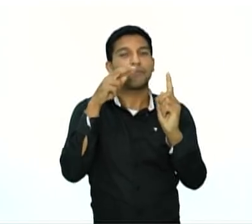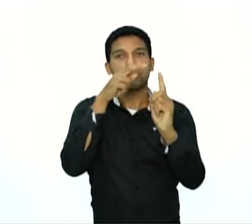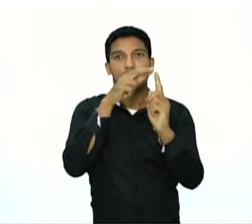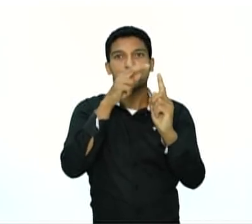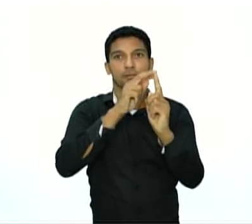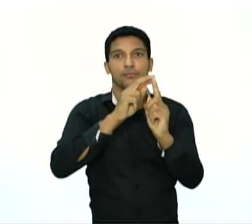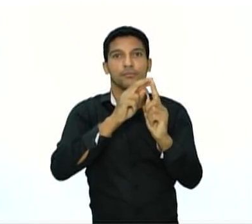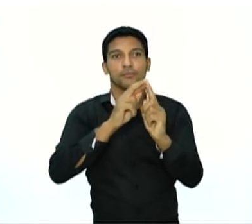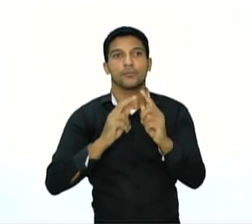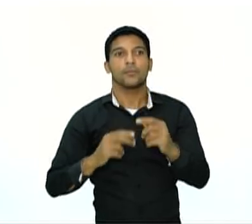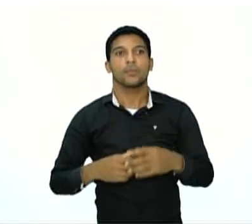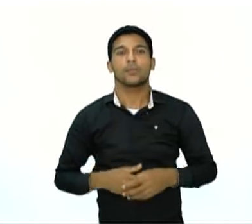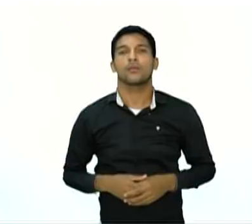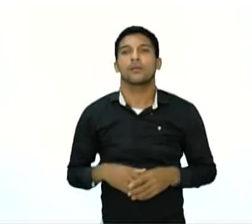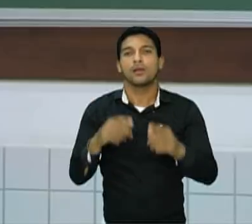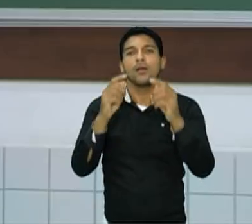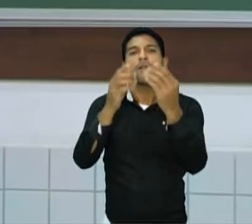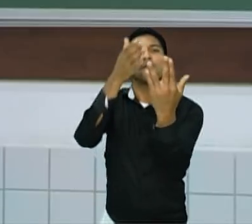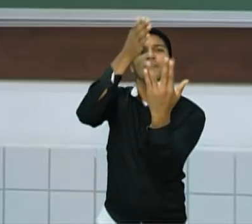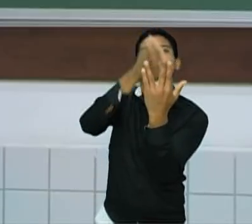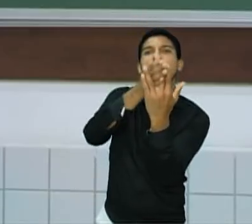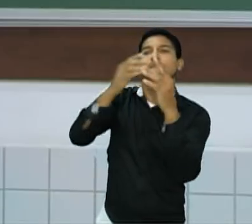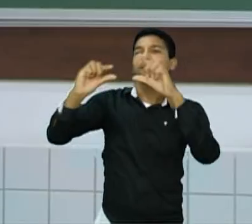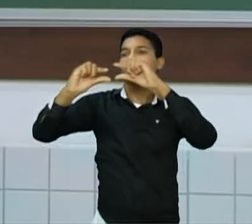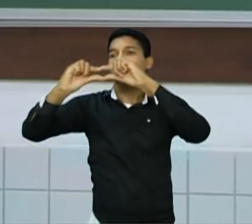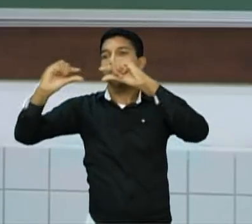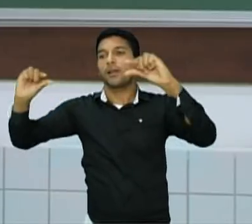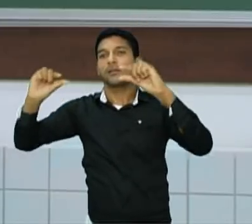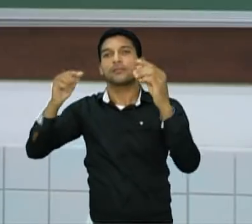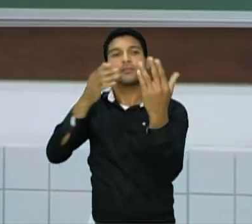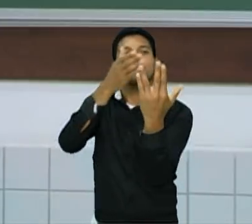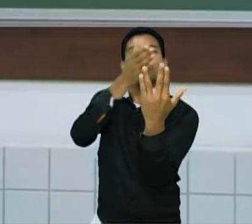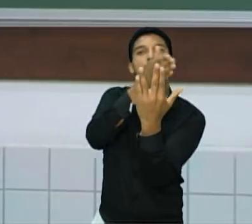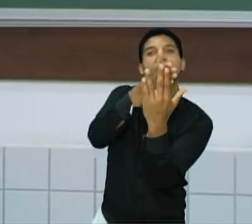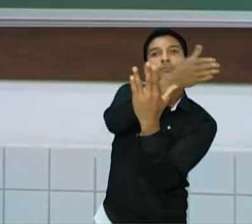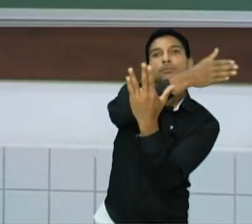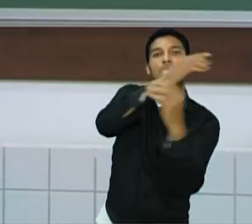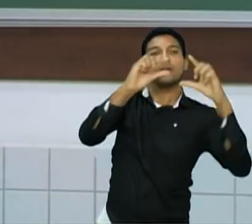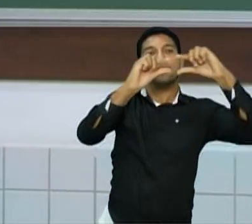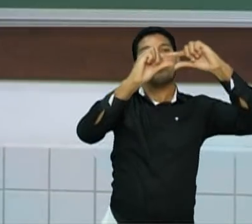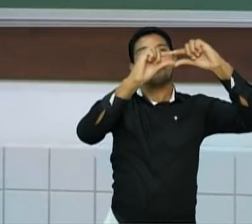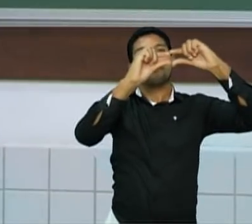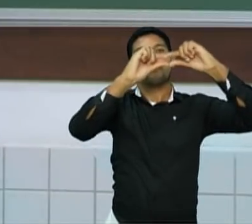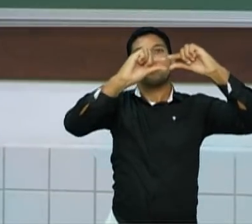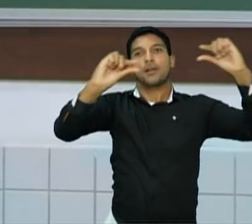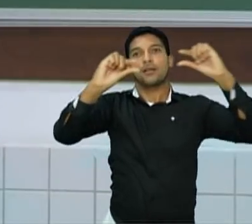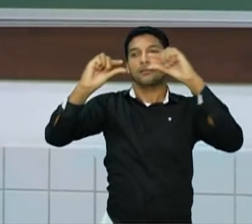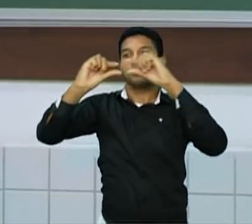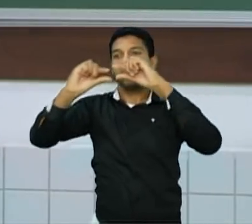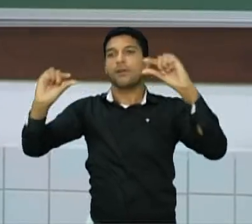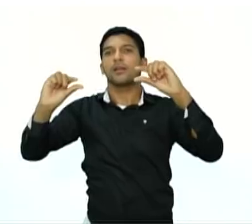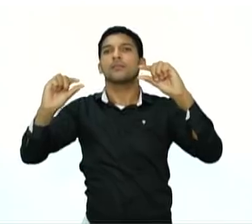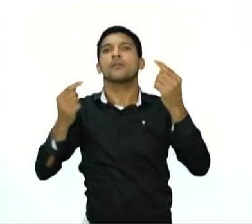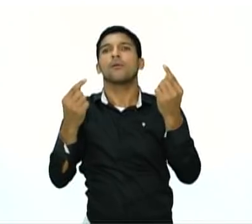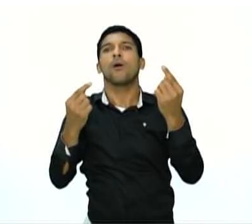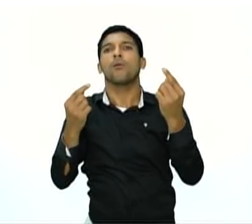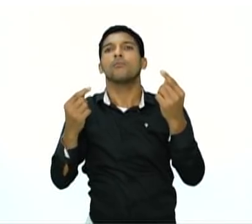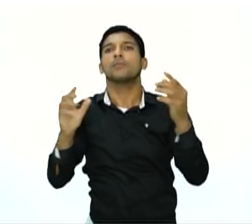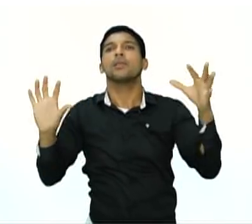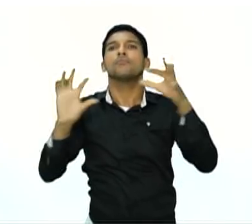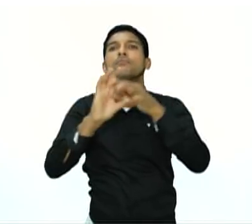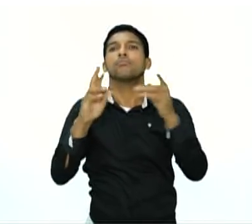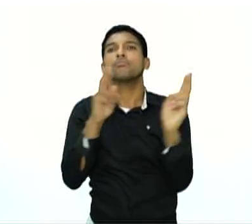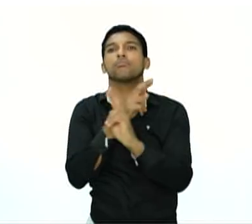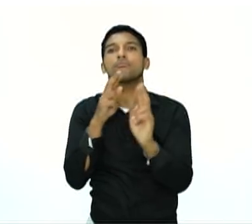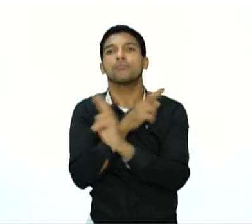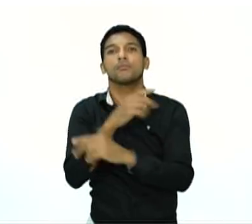oração? Para que a segunda oração está ali? Qual que é a relação entre essas duas orações? Pensa um pouquinho e eu já retorno com